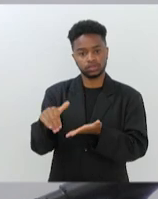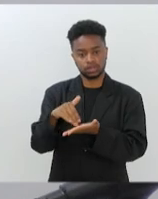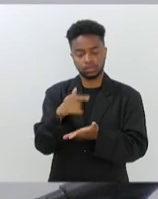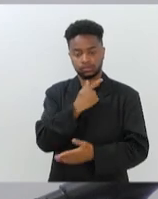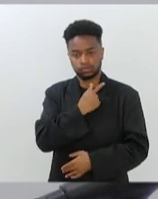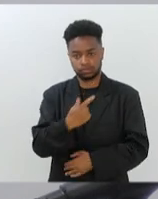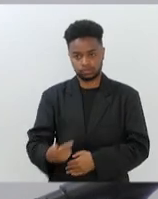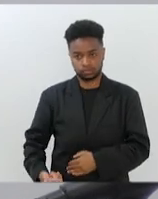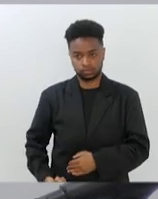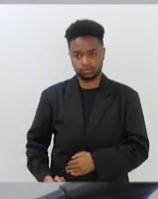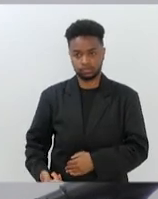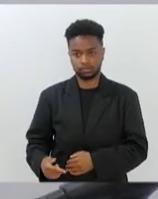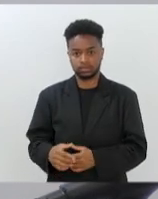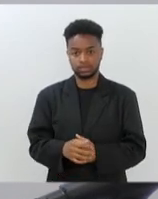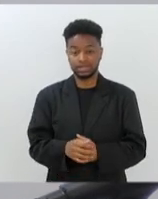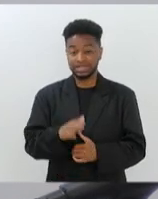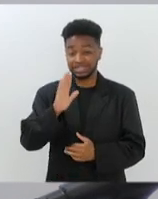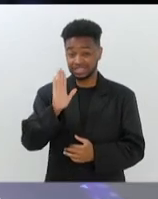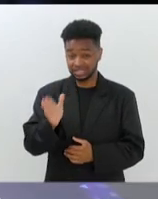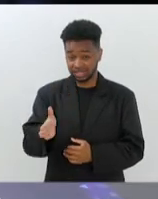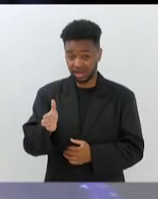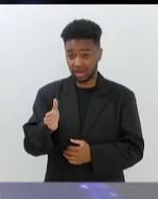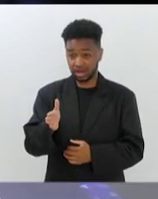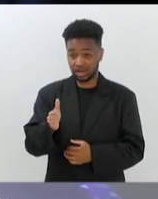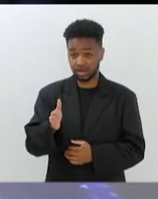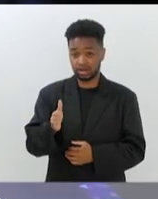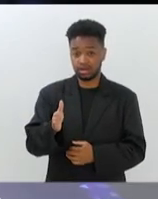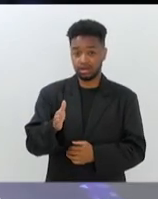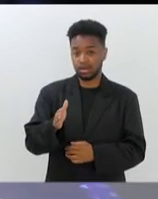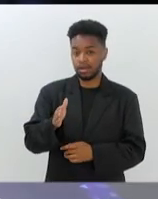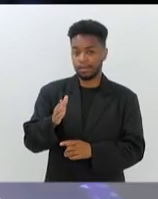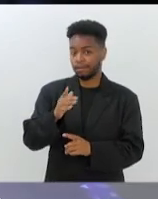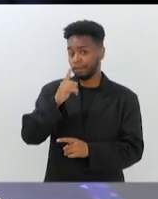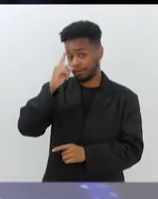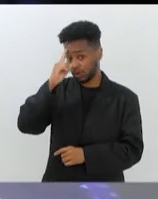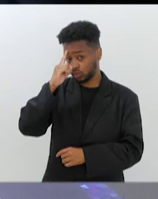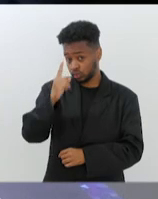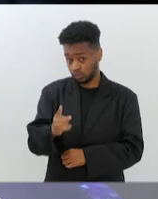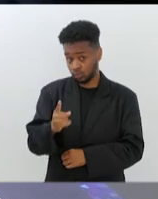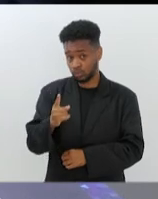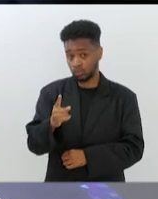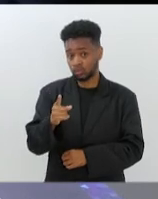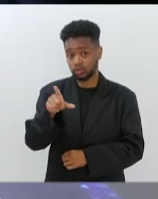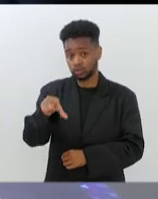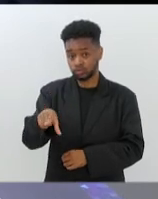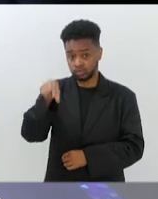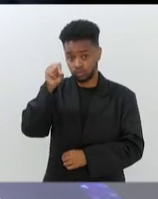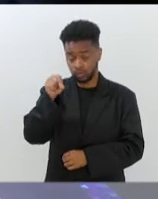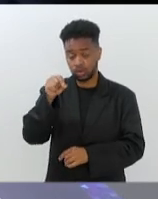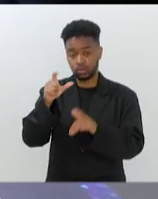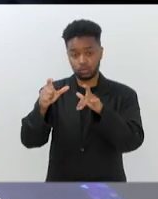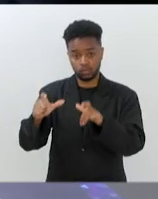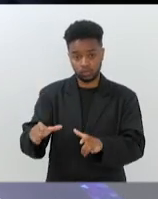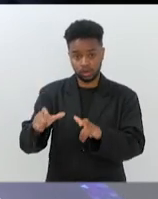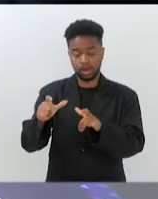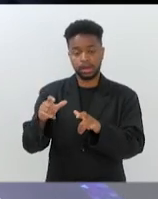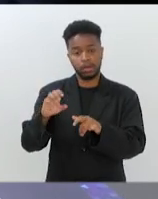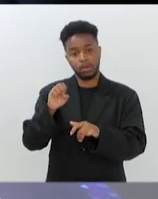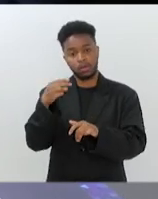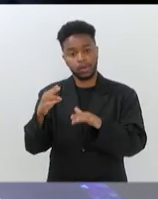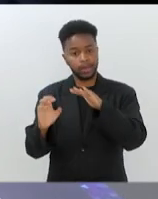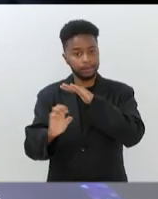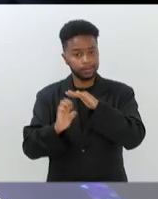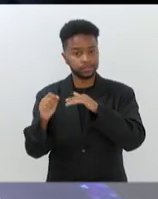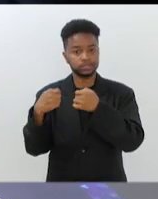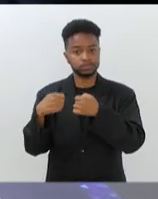governo Eles já interferiram de forma objetiva a apontar determinado veículo que deveria ser